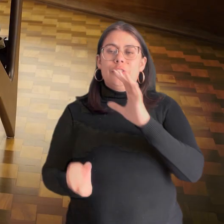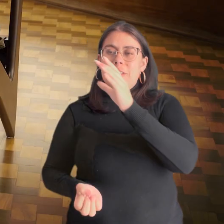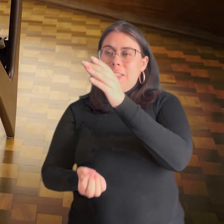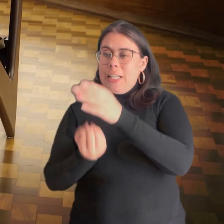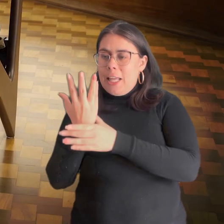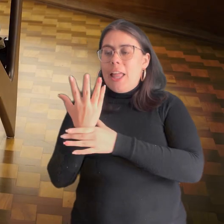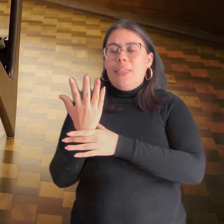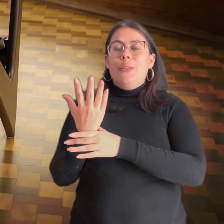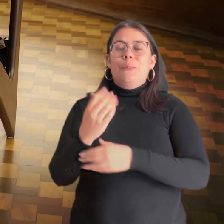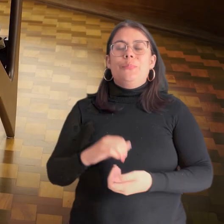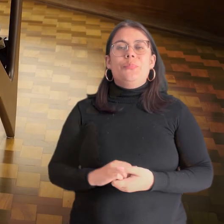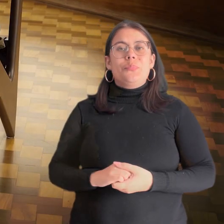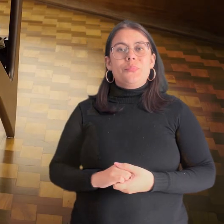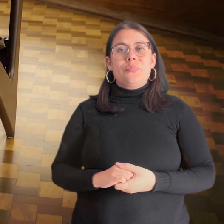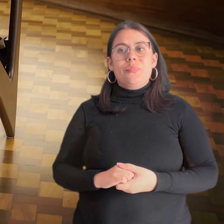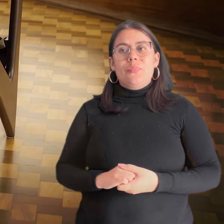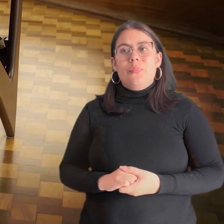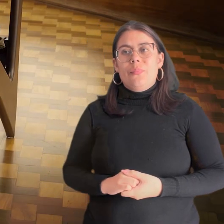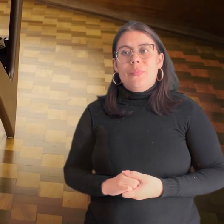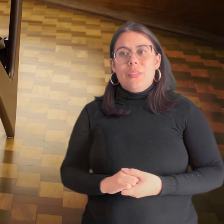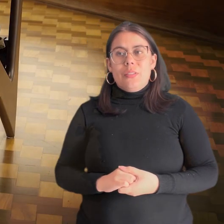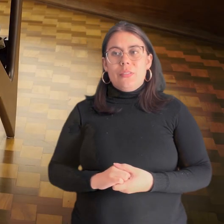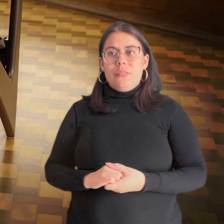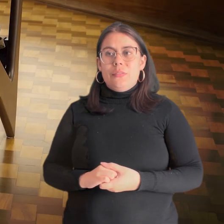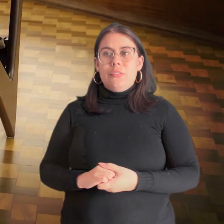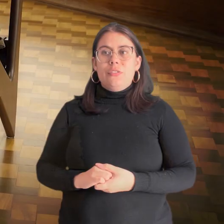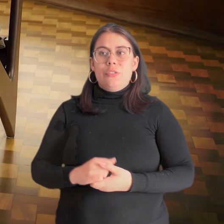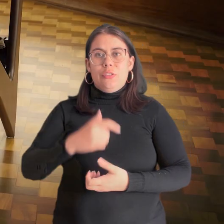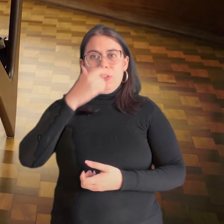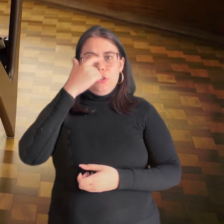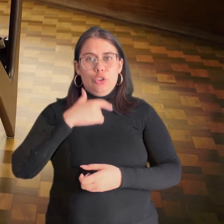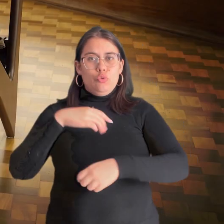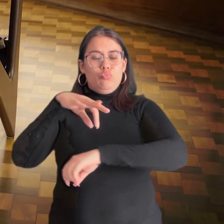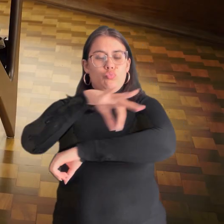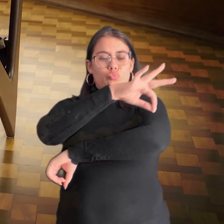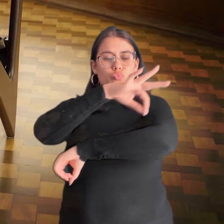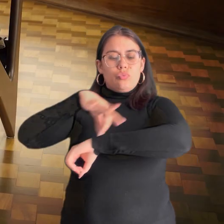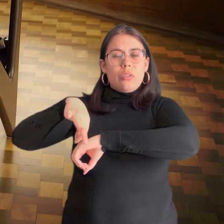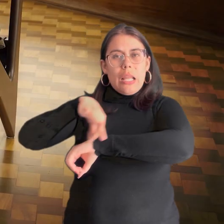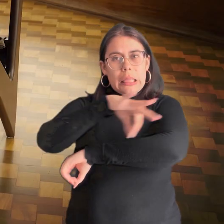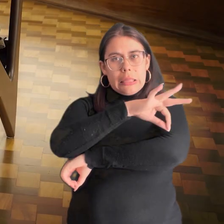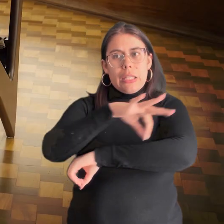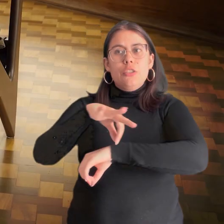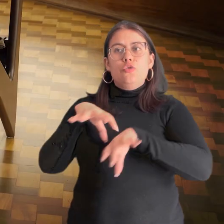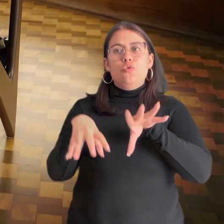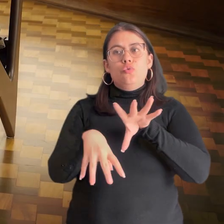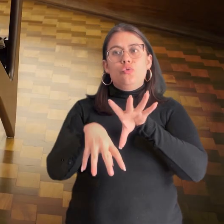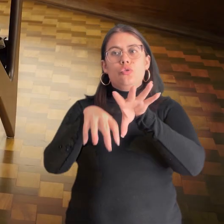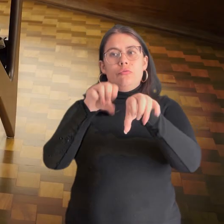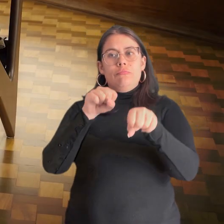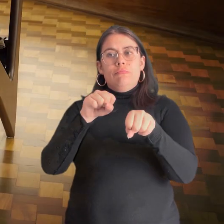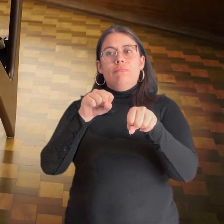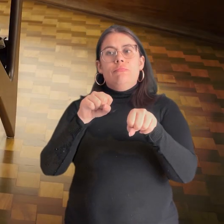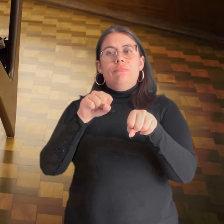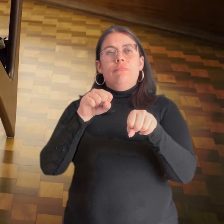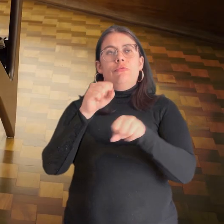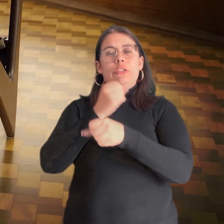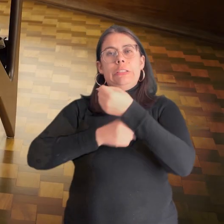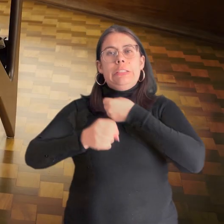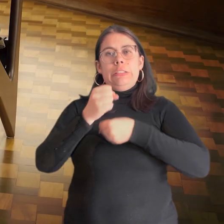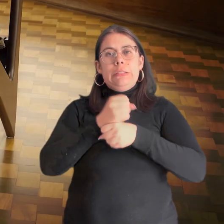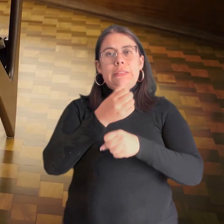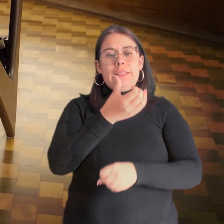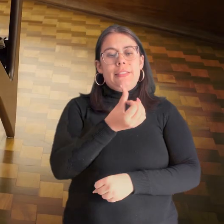projetada. Sou arquiteto, formado em 63,